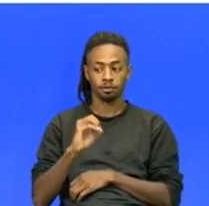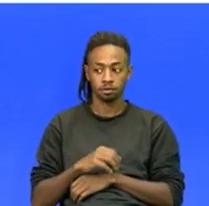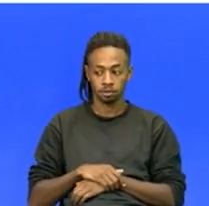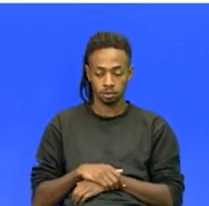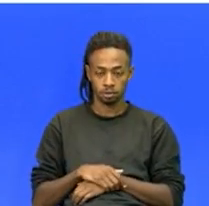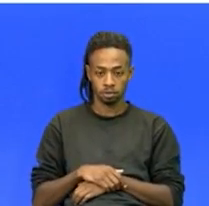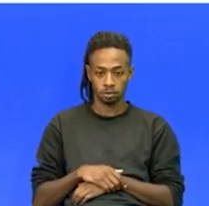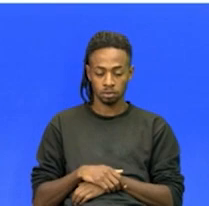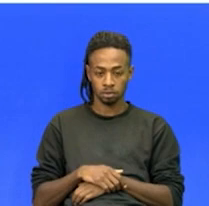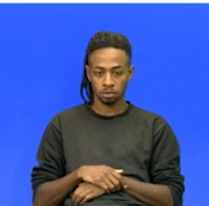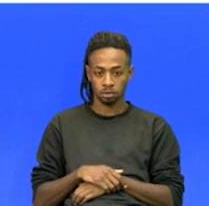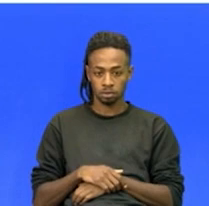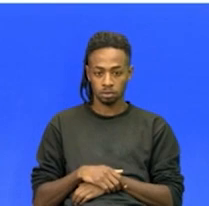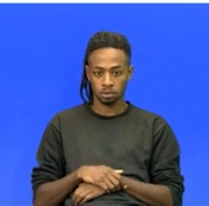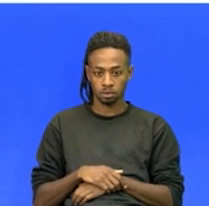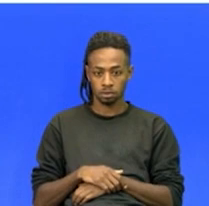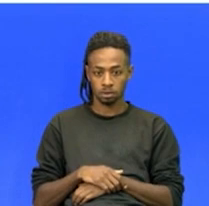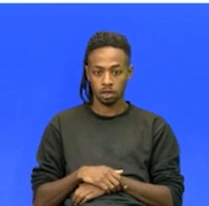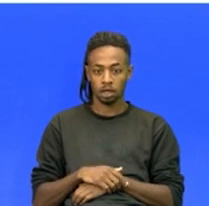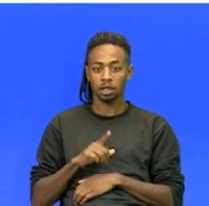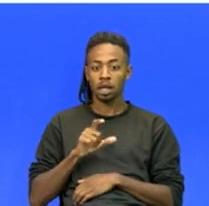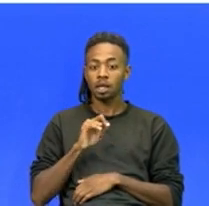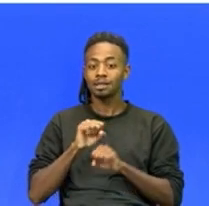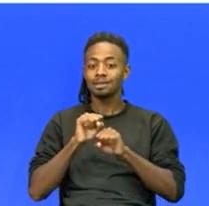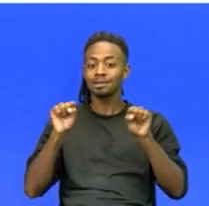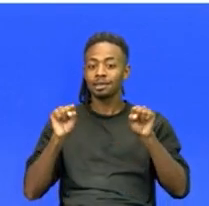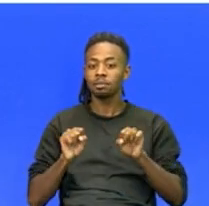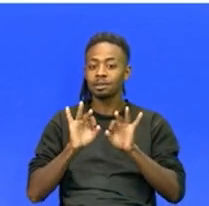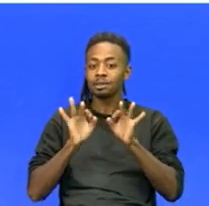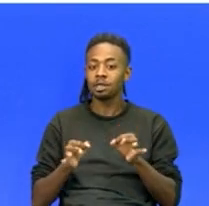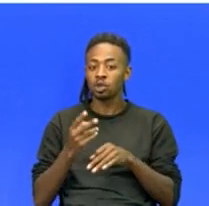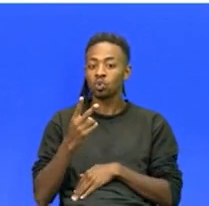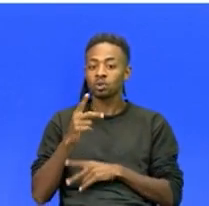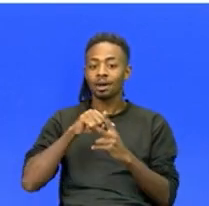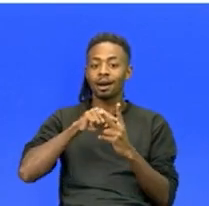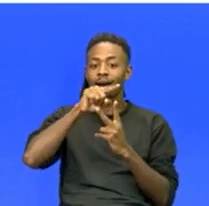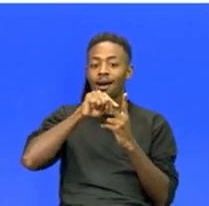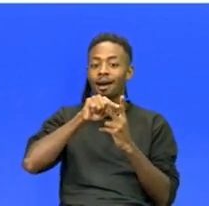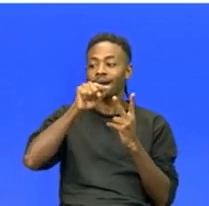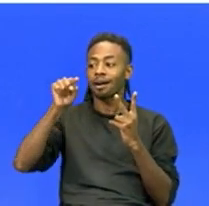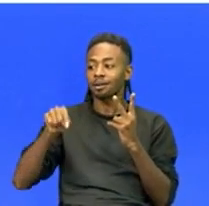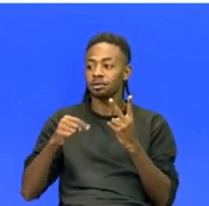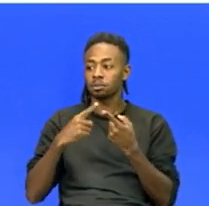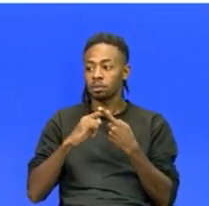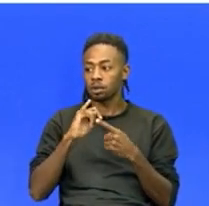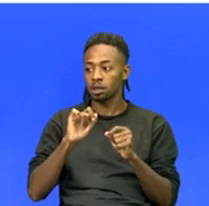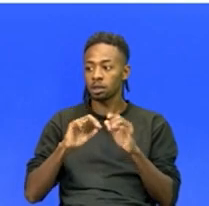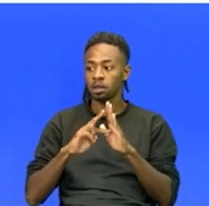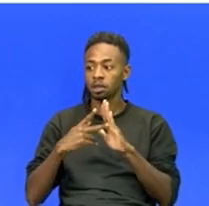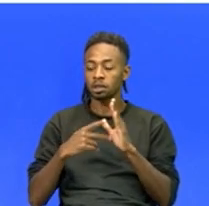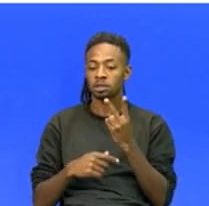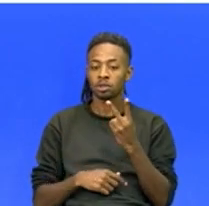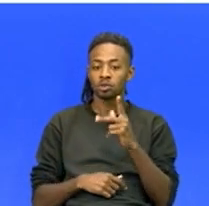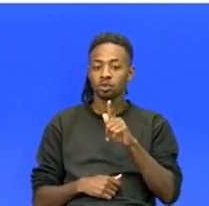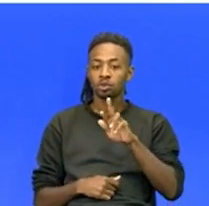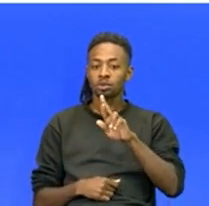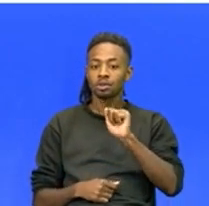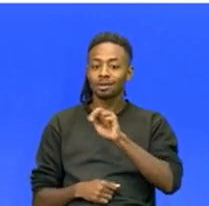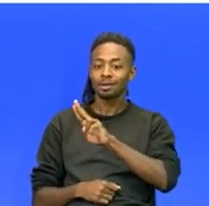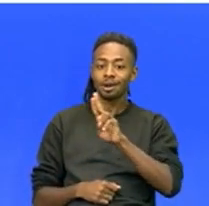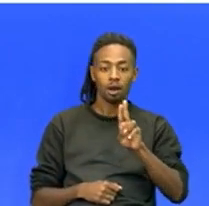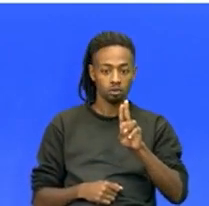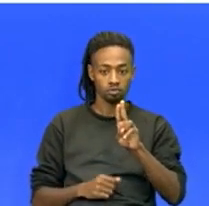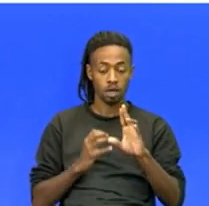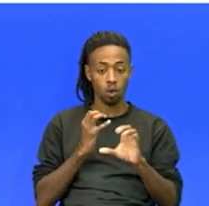né? E aí a gente tem um pequeno sistema, né? Duas raízes aqui, porque temos uma equação de segundo grau, não esqueça. E